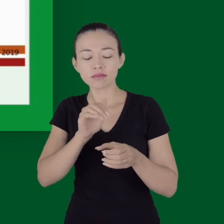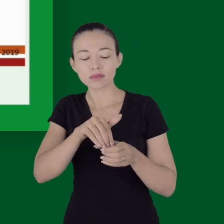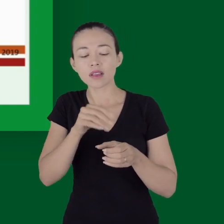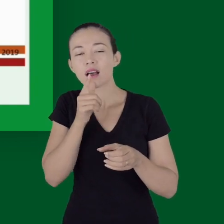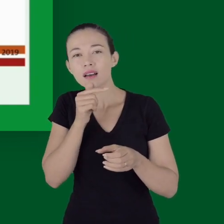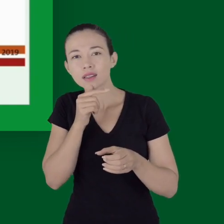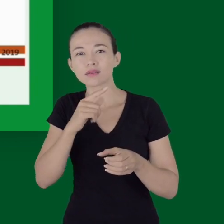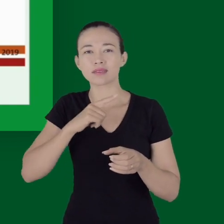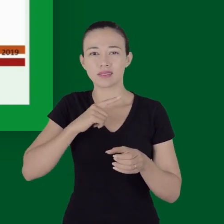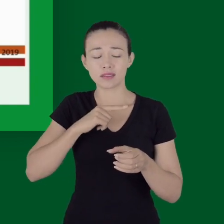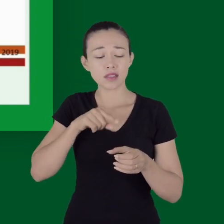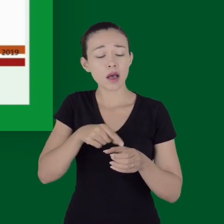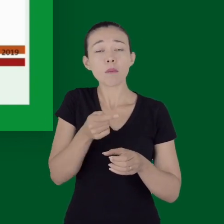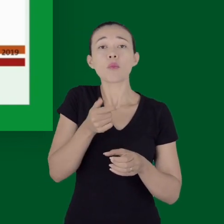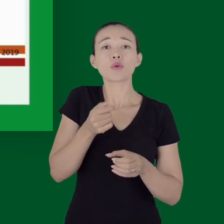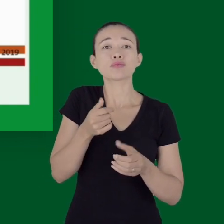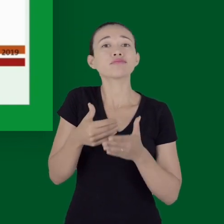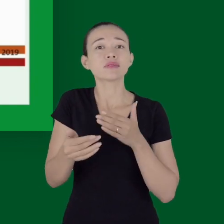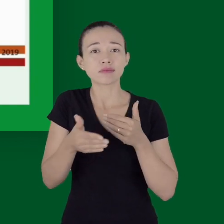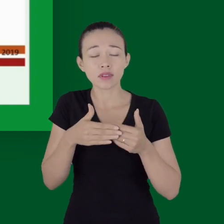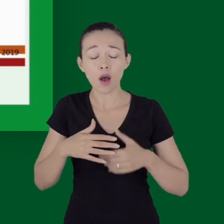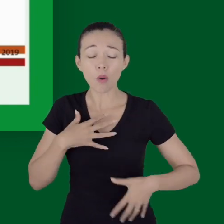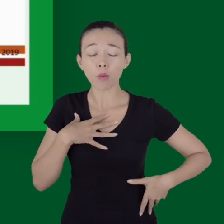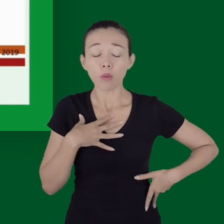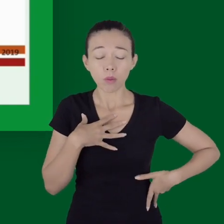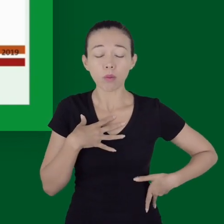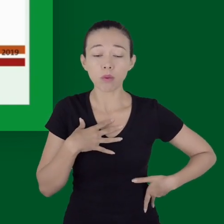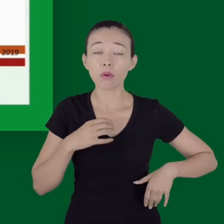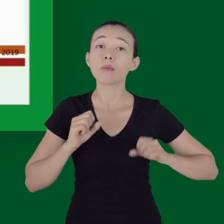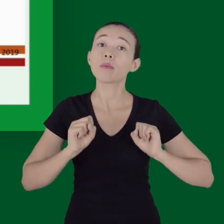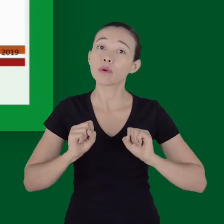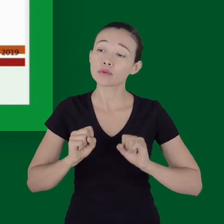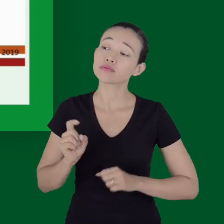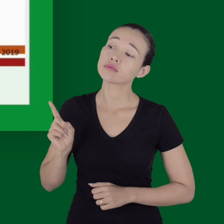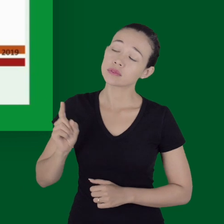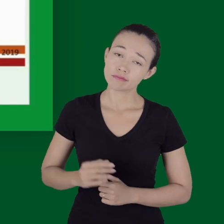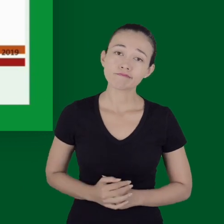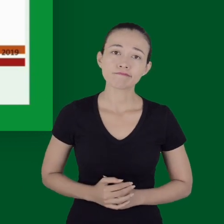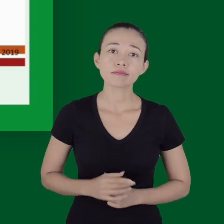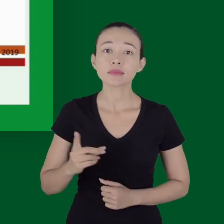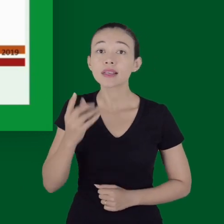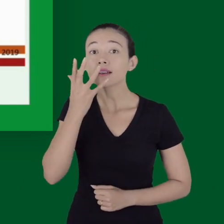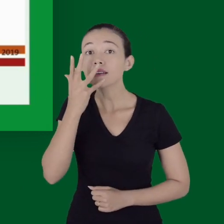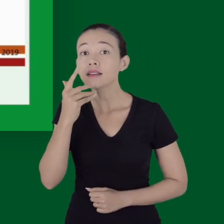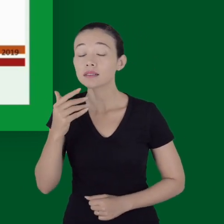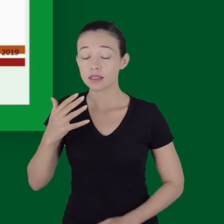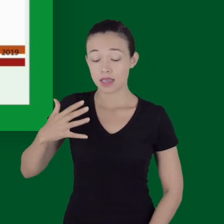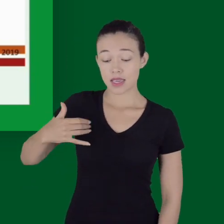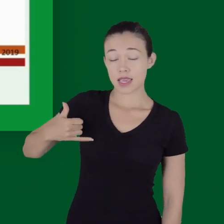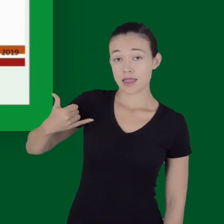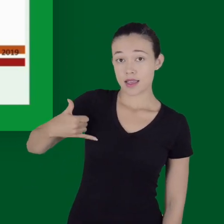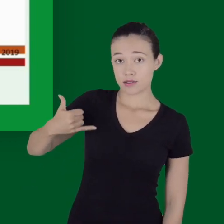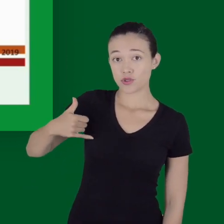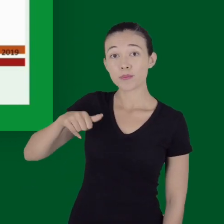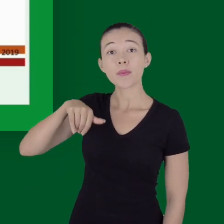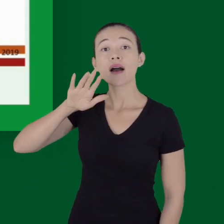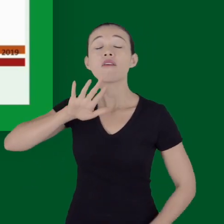nessa faixa etária, né? E a faixa etária infantil com maior incidência de afogamento é